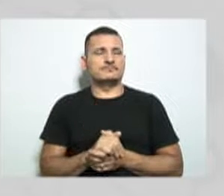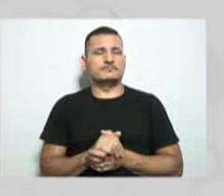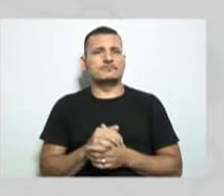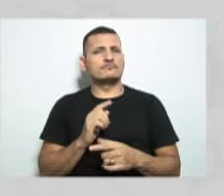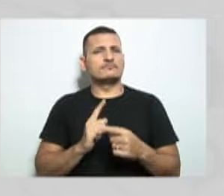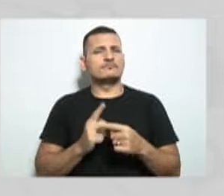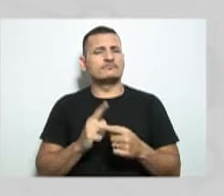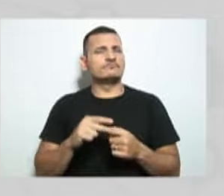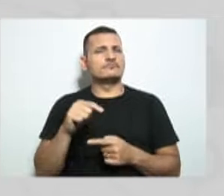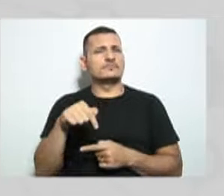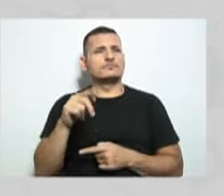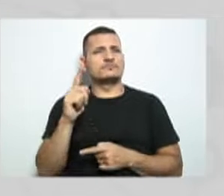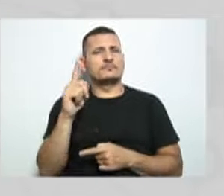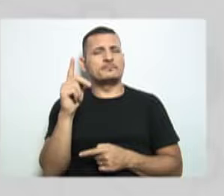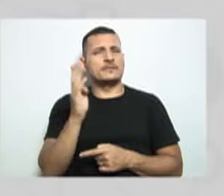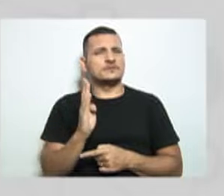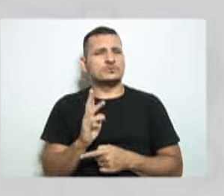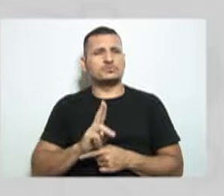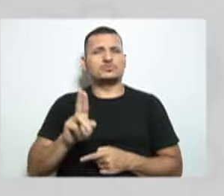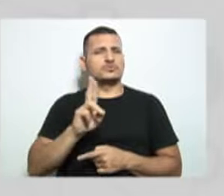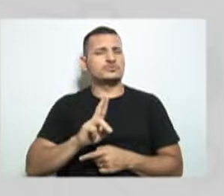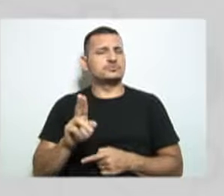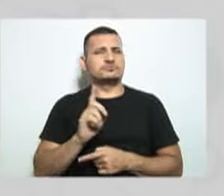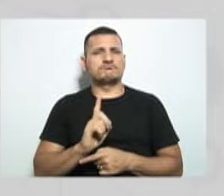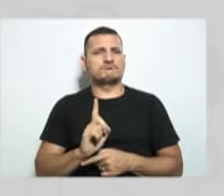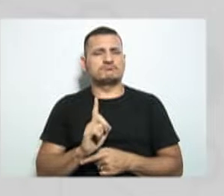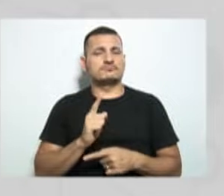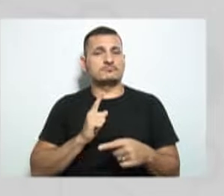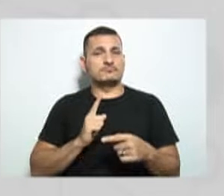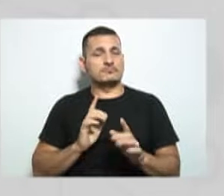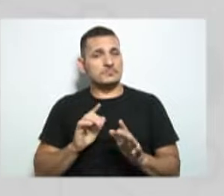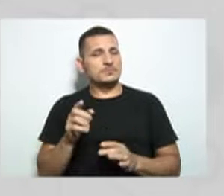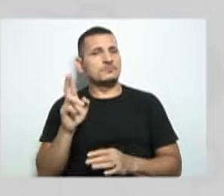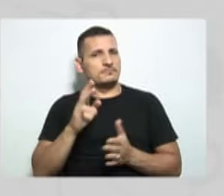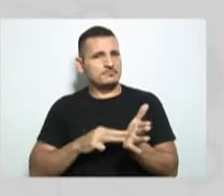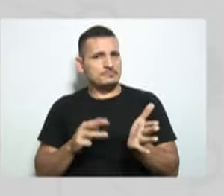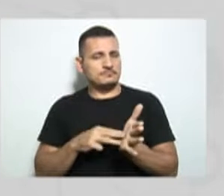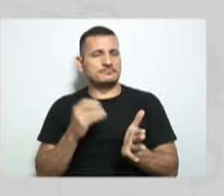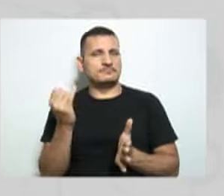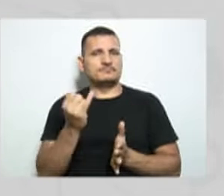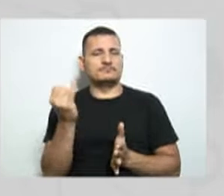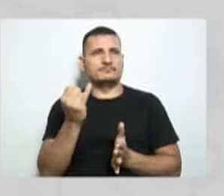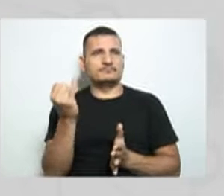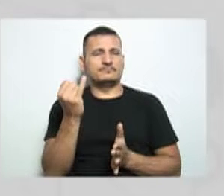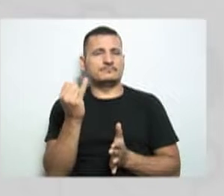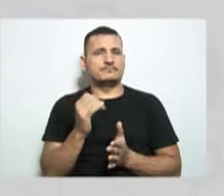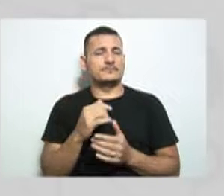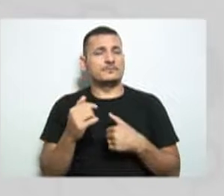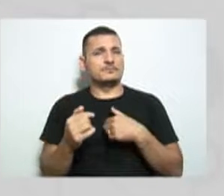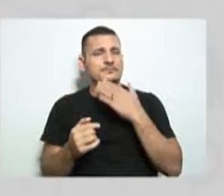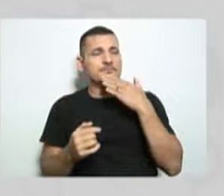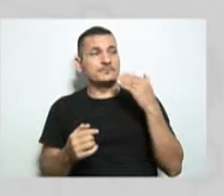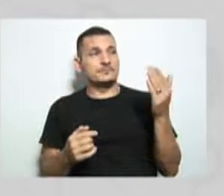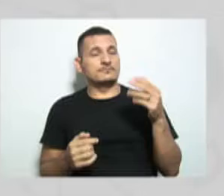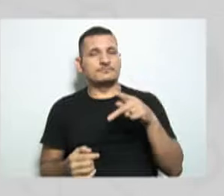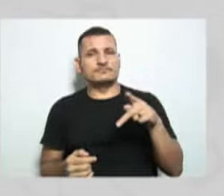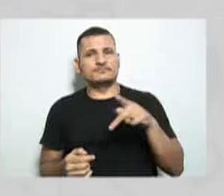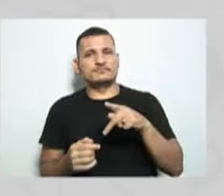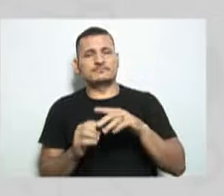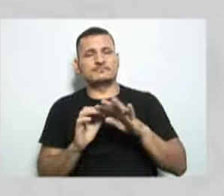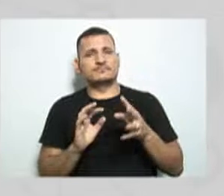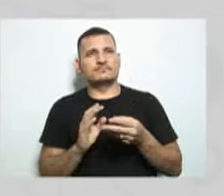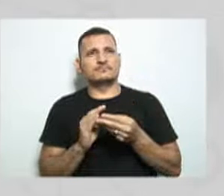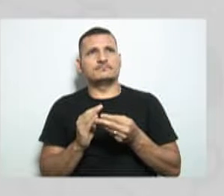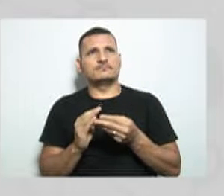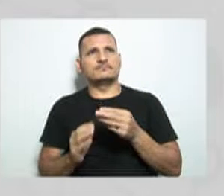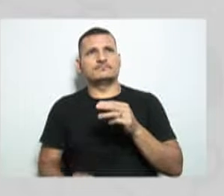ele não é utilizado aqui? Mas ele não deixa de ser um método importante. Inclusive, eu vou pedir para a professora Fernanda comentar um pouco sobre